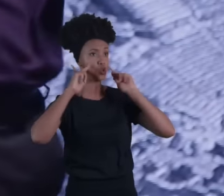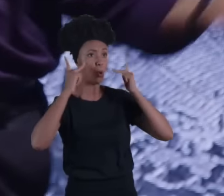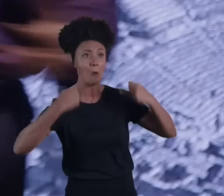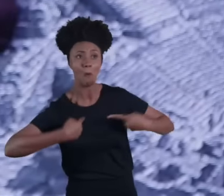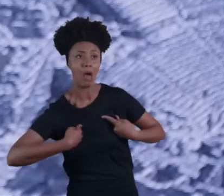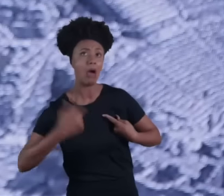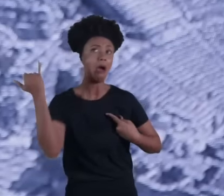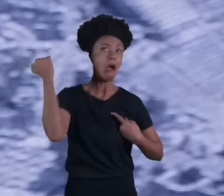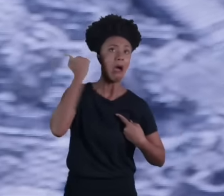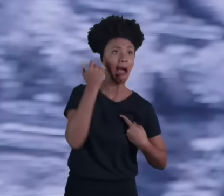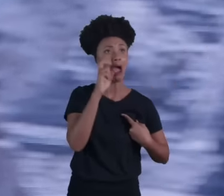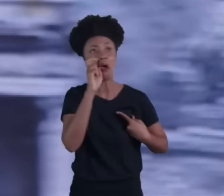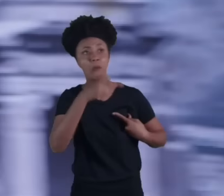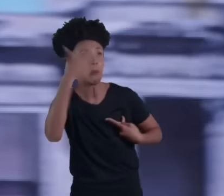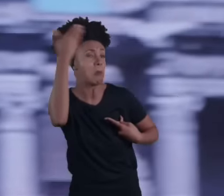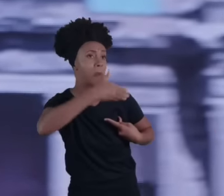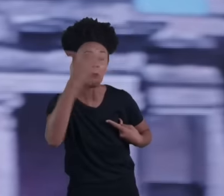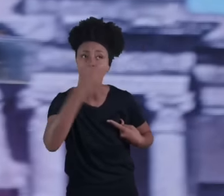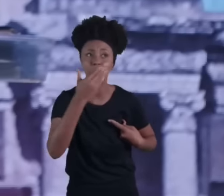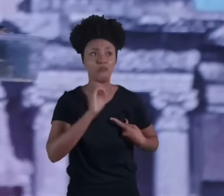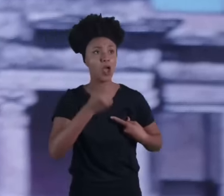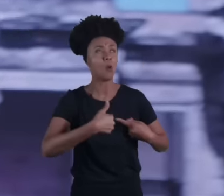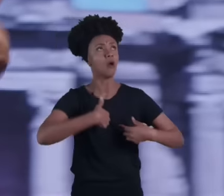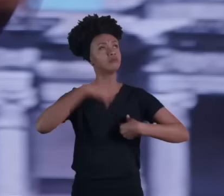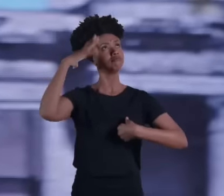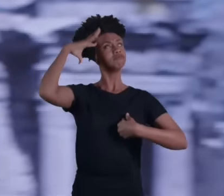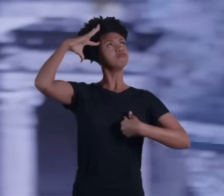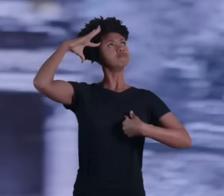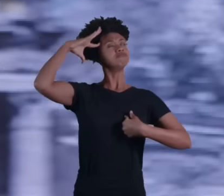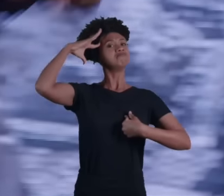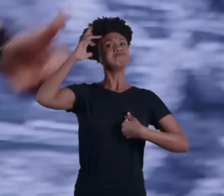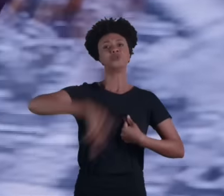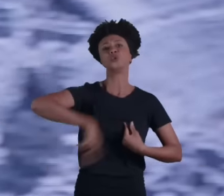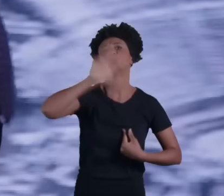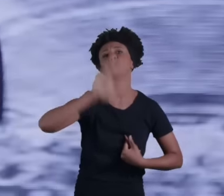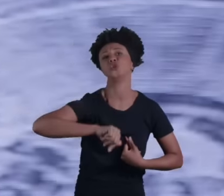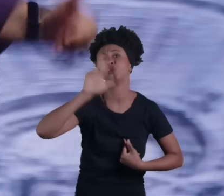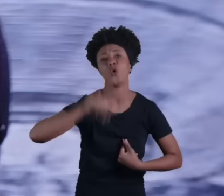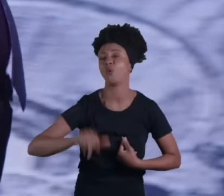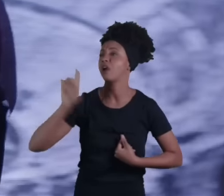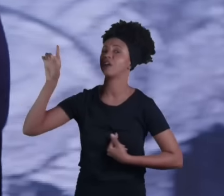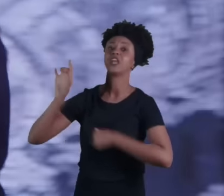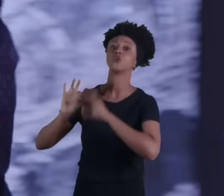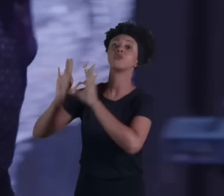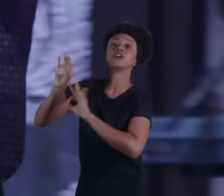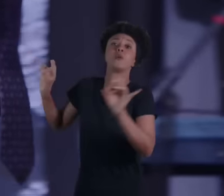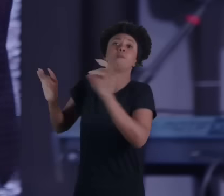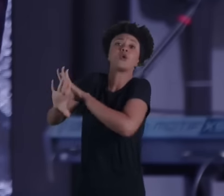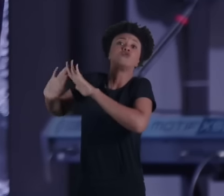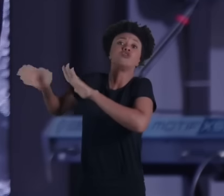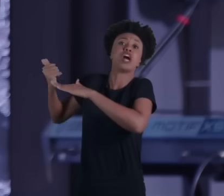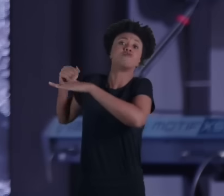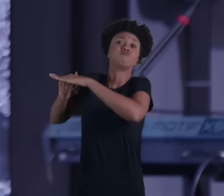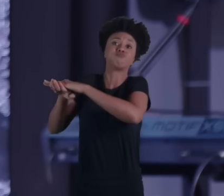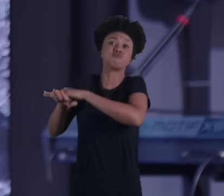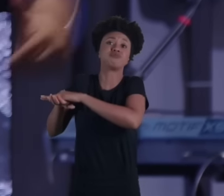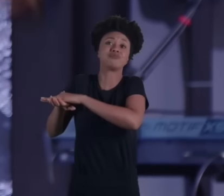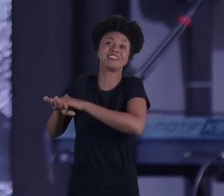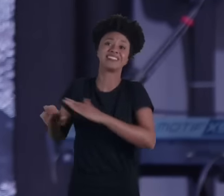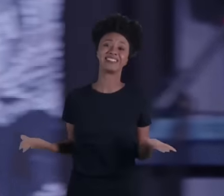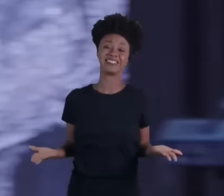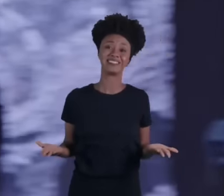ouviram, nem jamais penetrou no coração do homem, o que Deus tem preparado para aqueles que o amam.